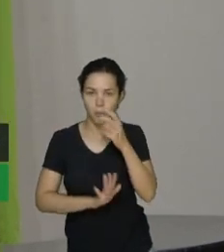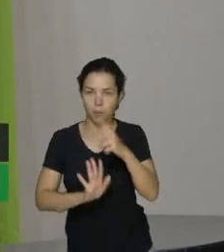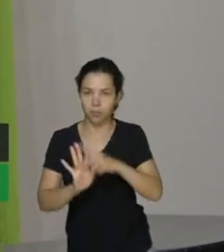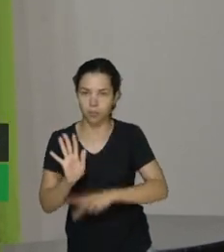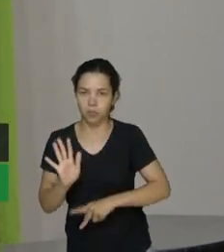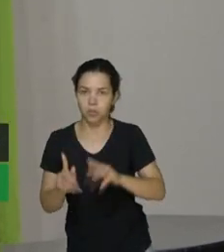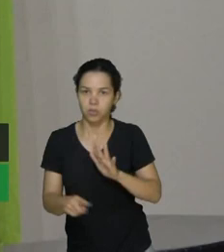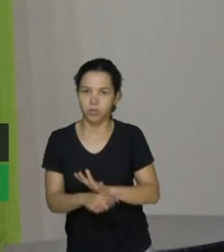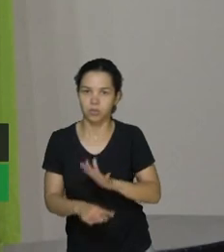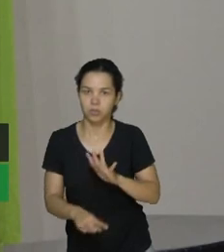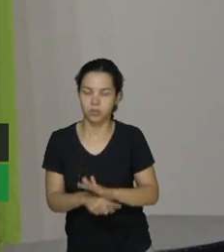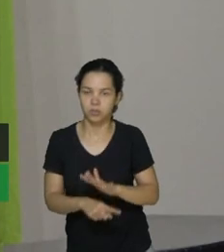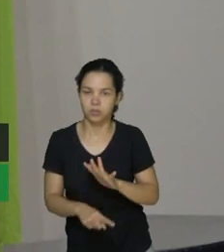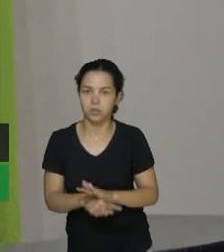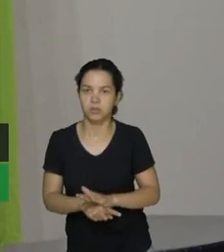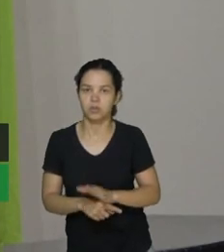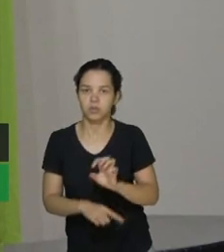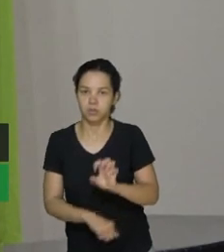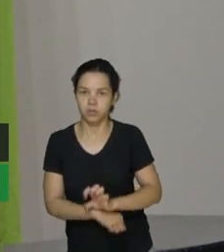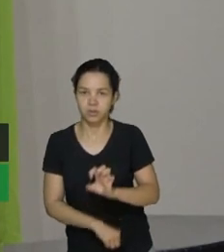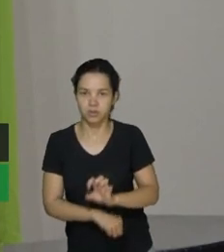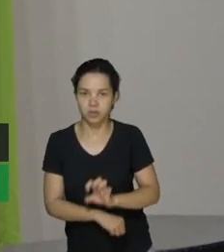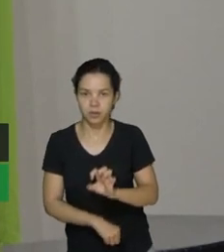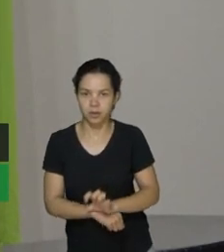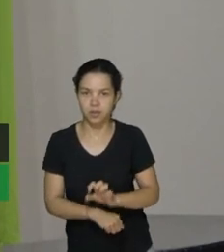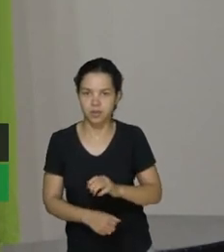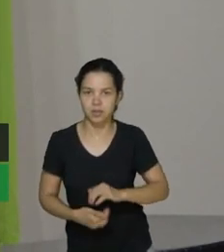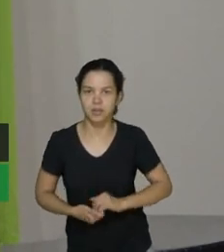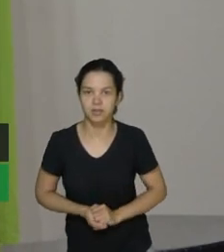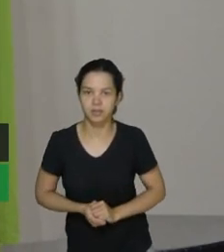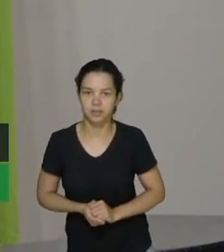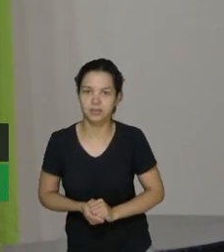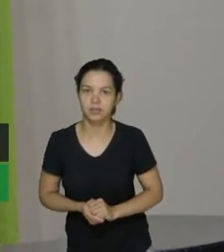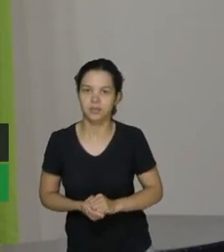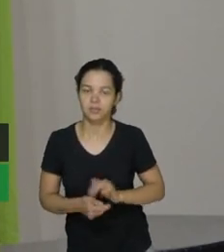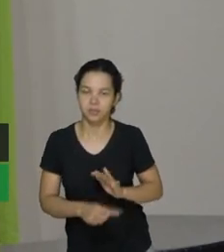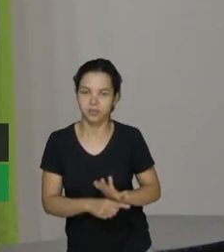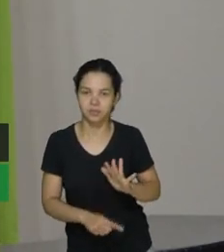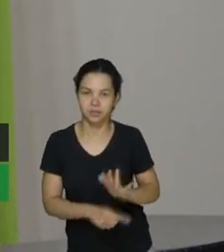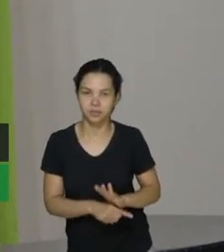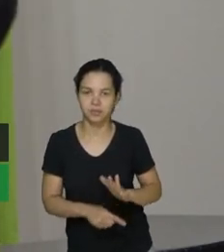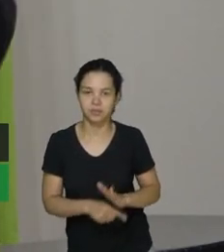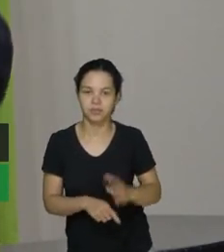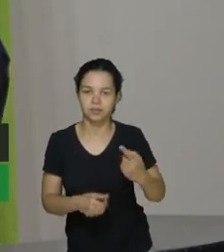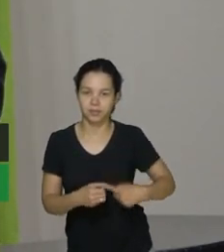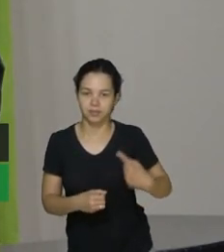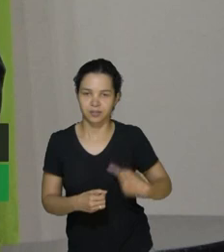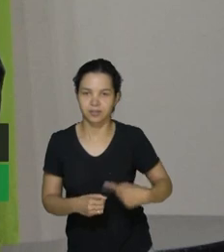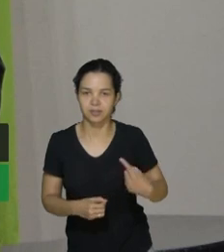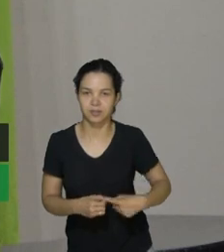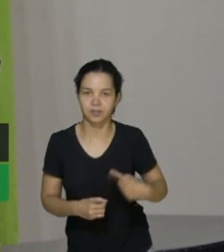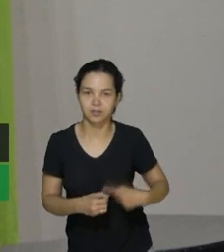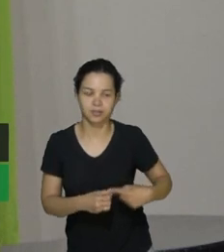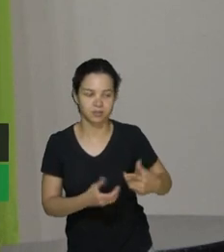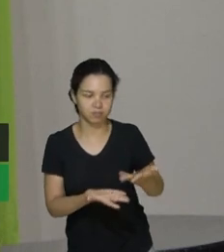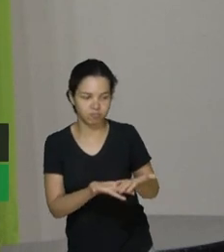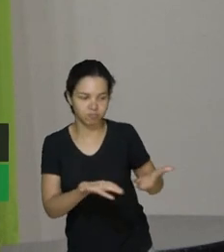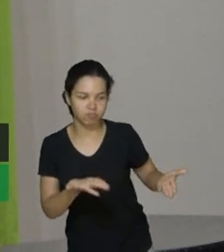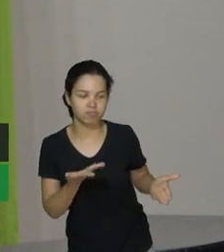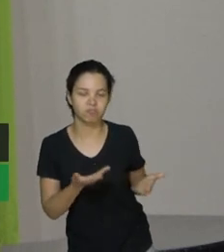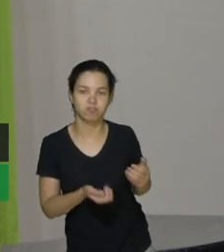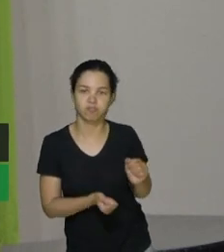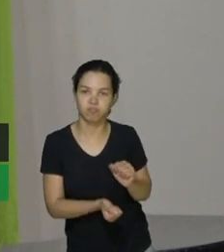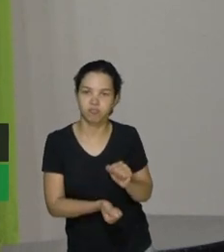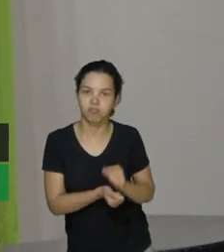a desenvolver o Estado, eu atendi as pessoas, eu ajudei os municípios ao lado dos meus colegas,